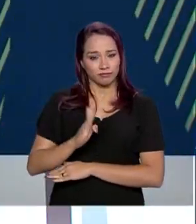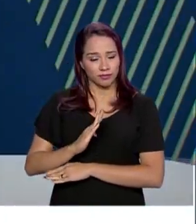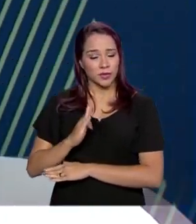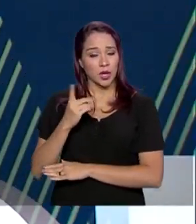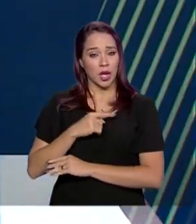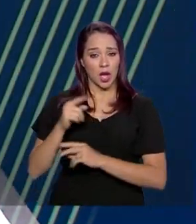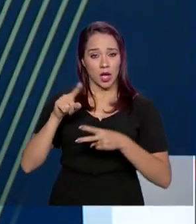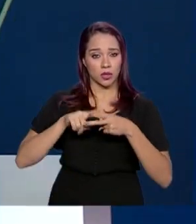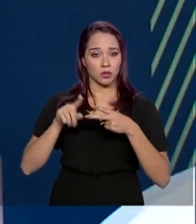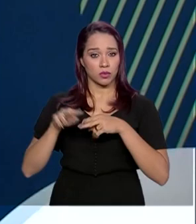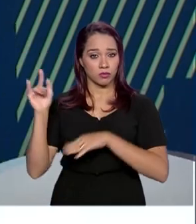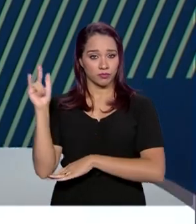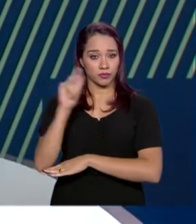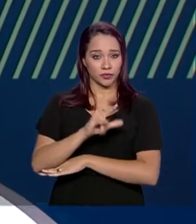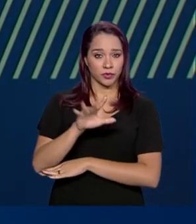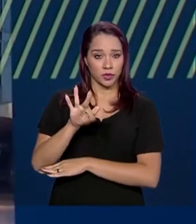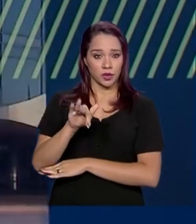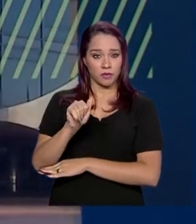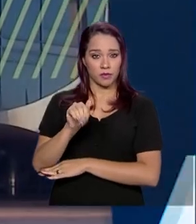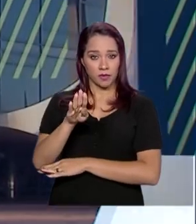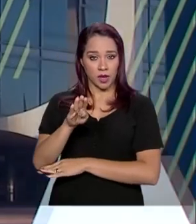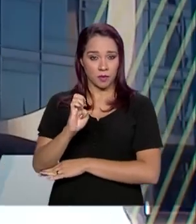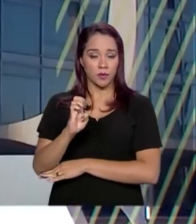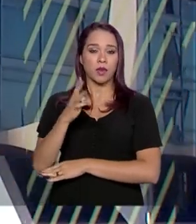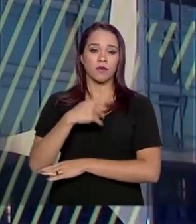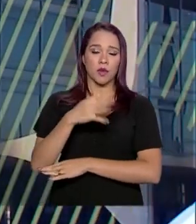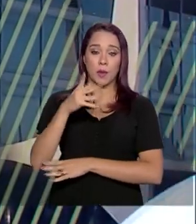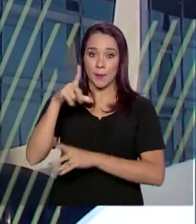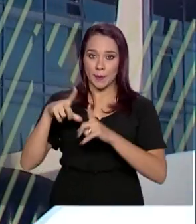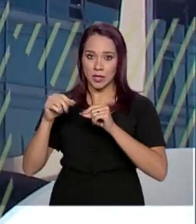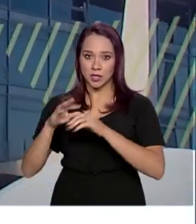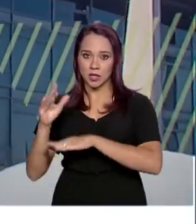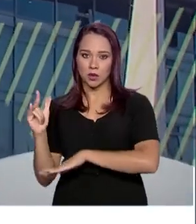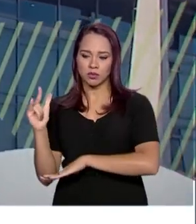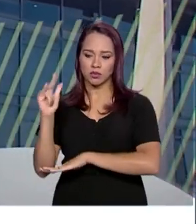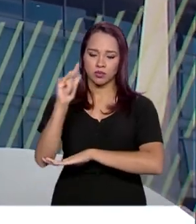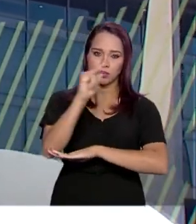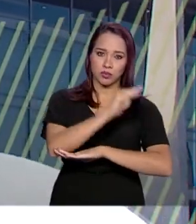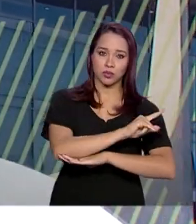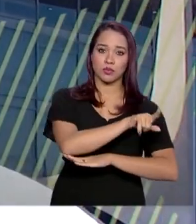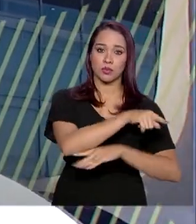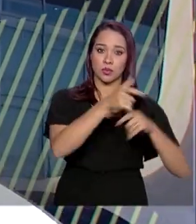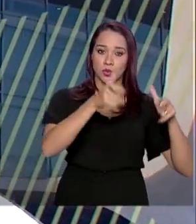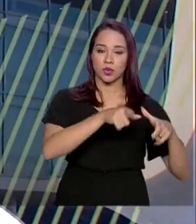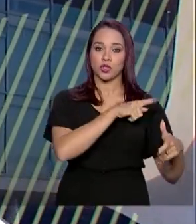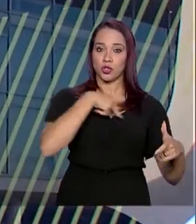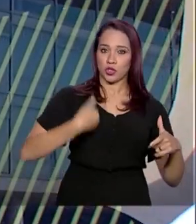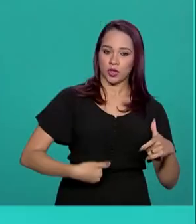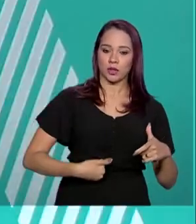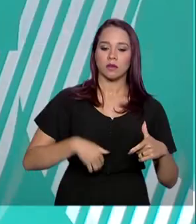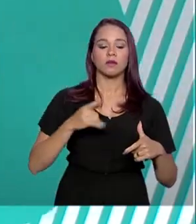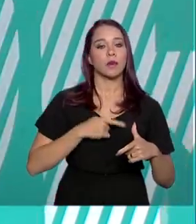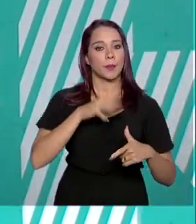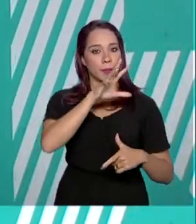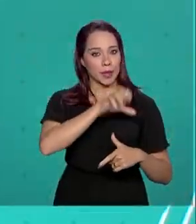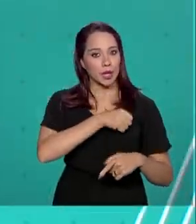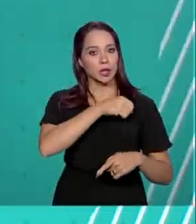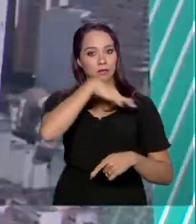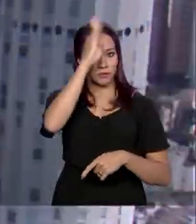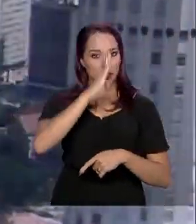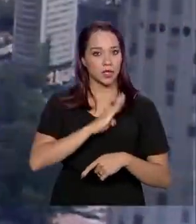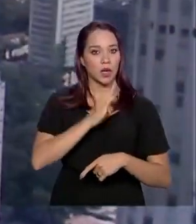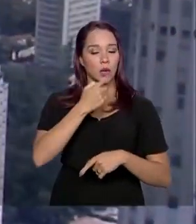FAB, cedidas pelo governo federal, partiram hoje de Brasília rumo à China. A missão vai buscar os brasileiros que estão em